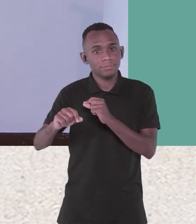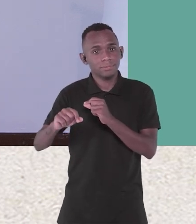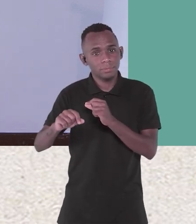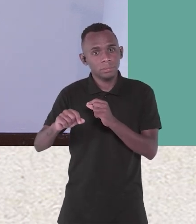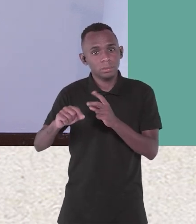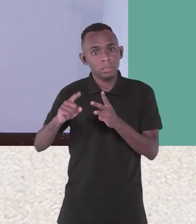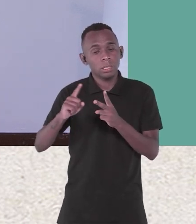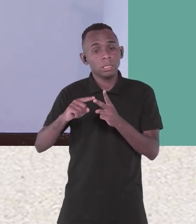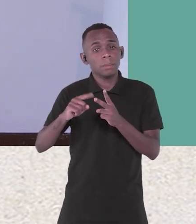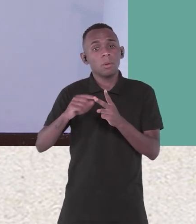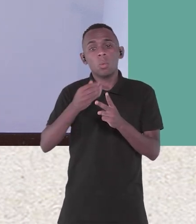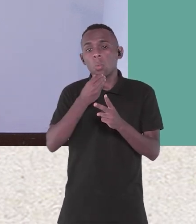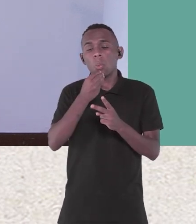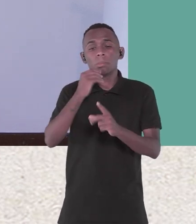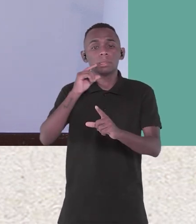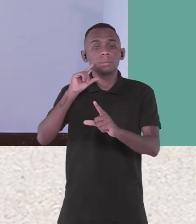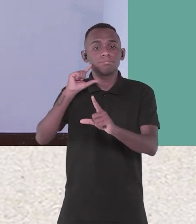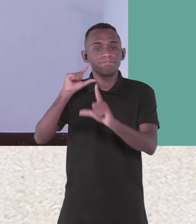própria reeleição.